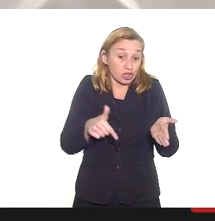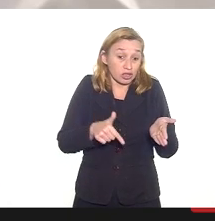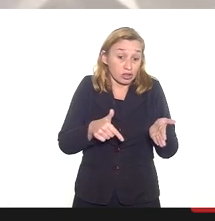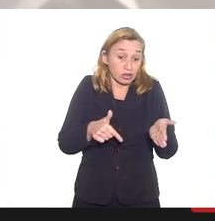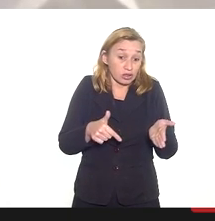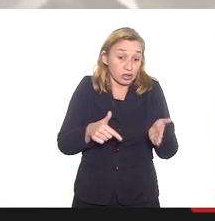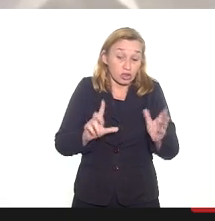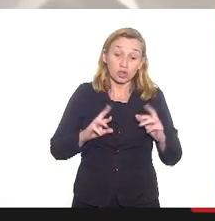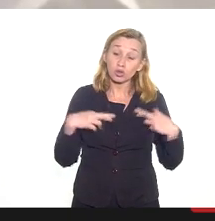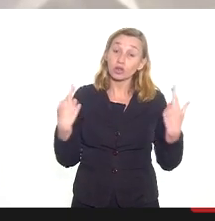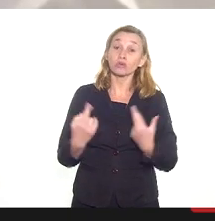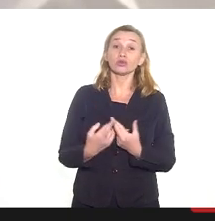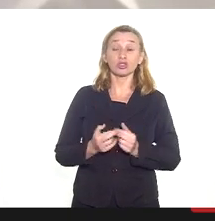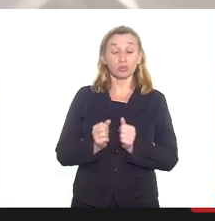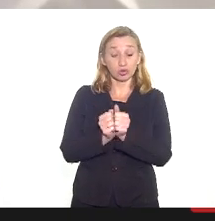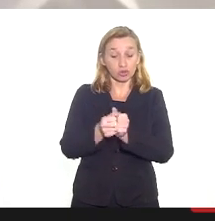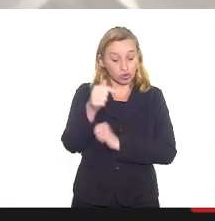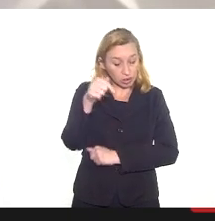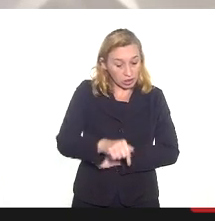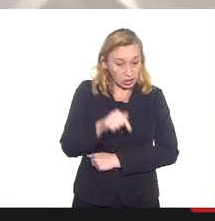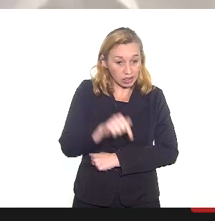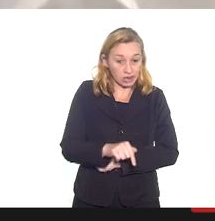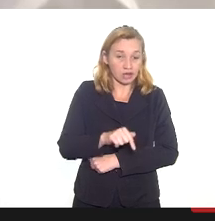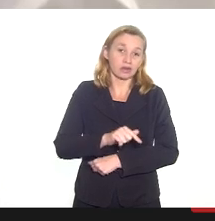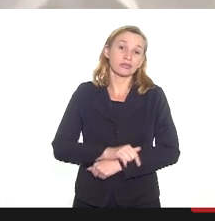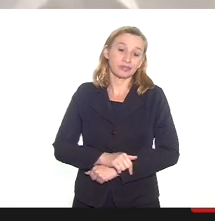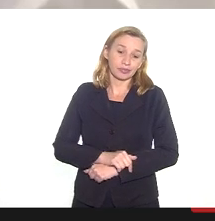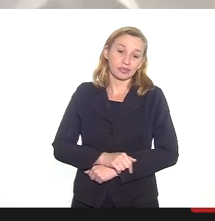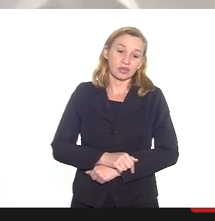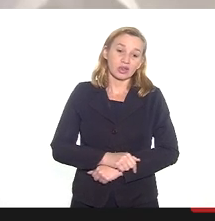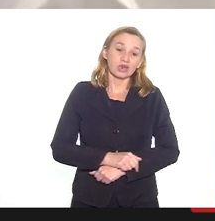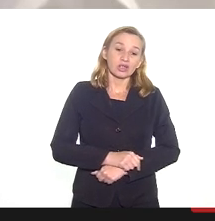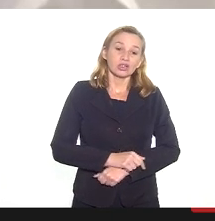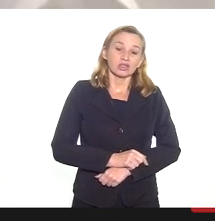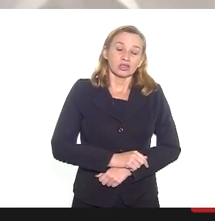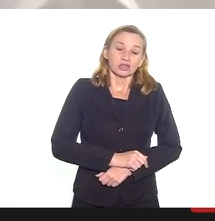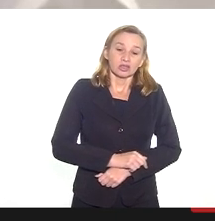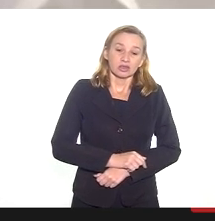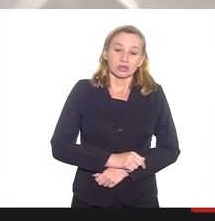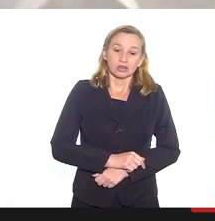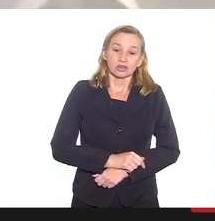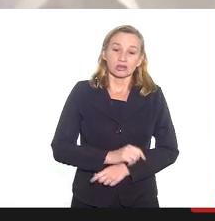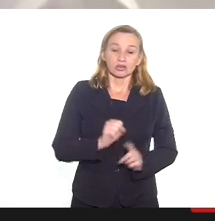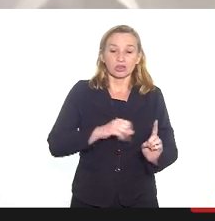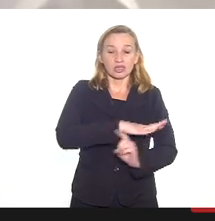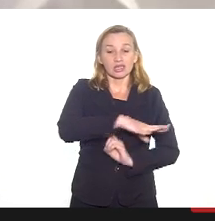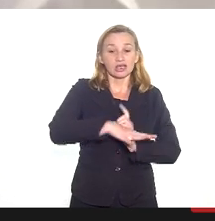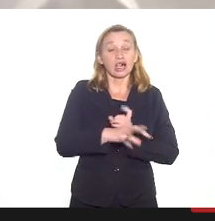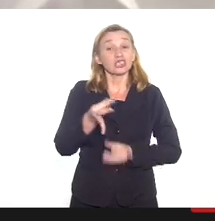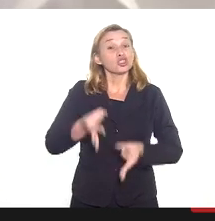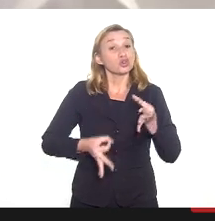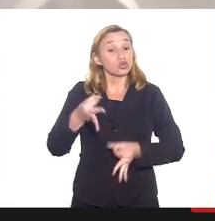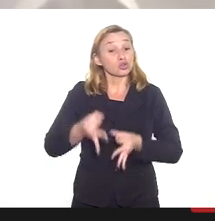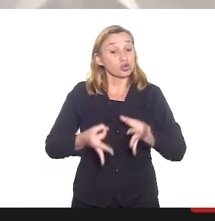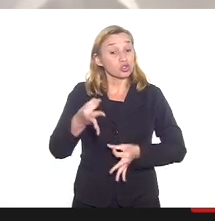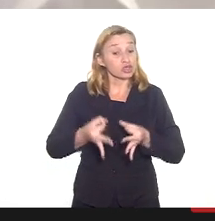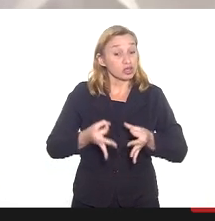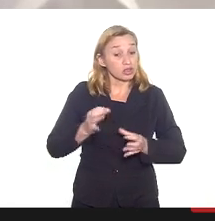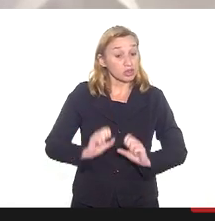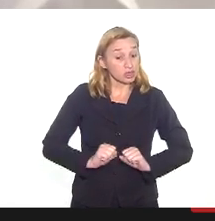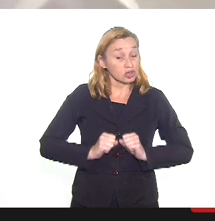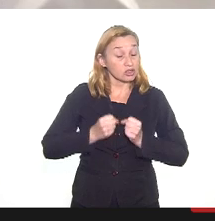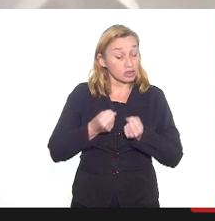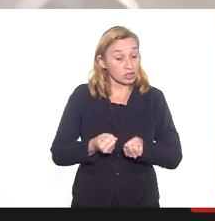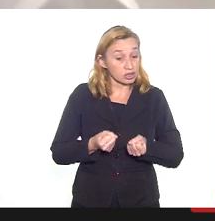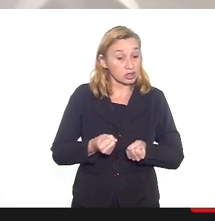Nos unirmos e nos reunirmos em busca de uma sociedade justa, sem preconceito e, por que